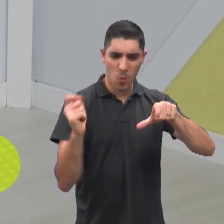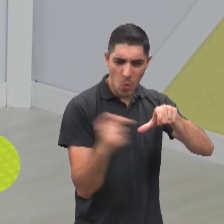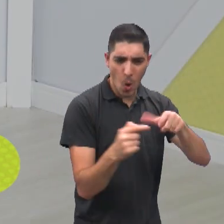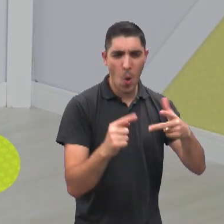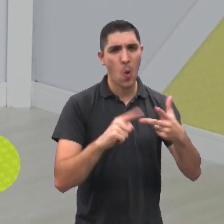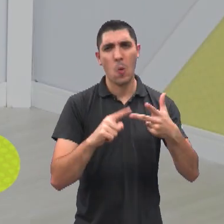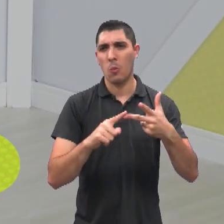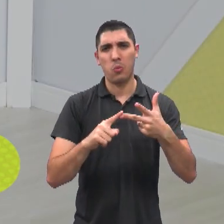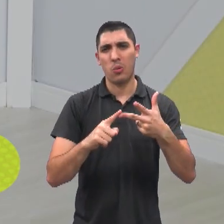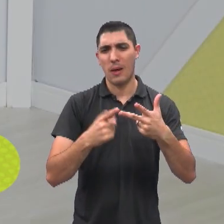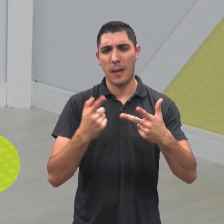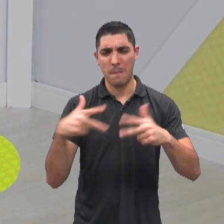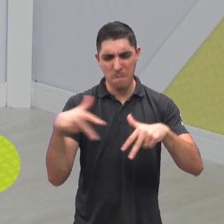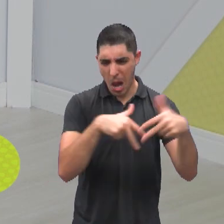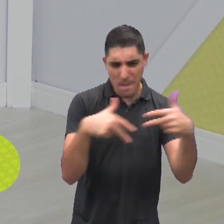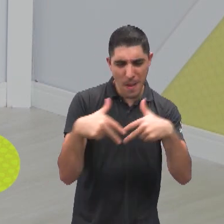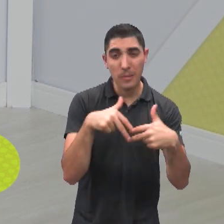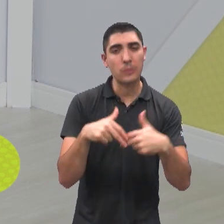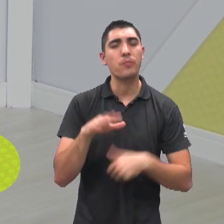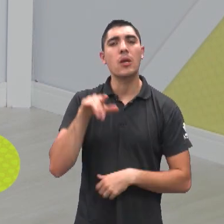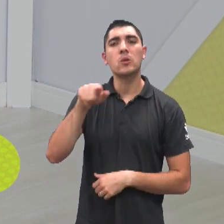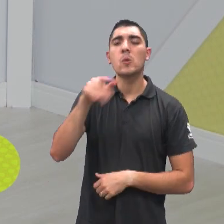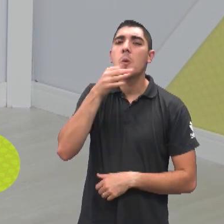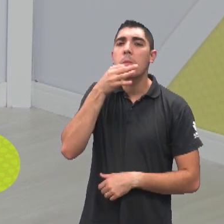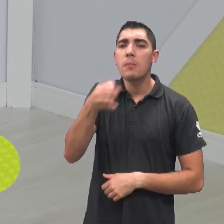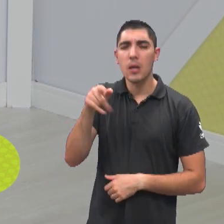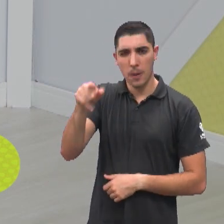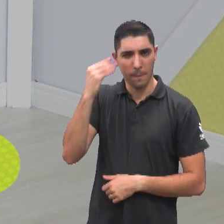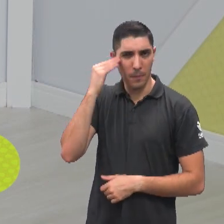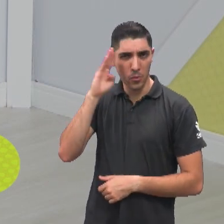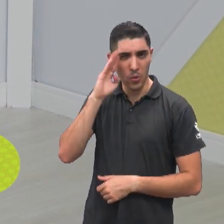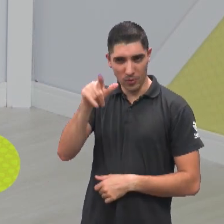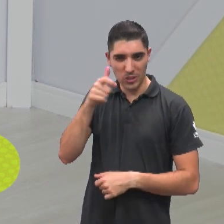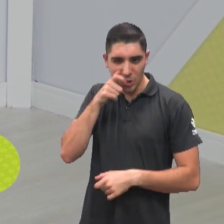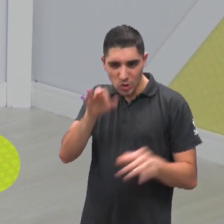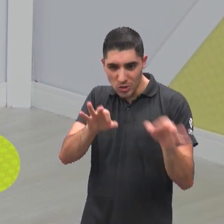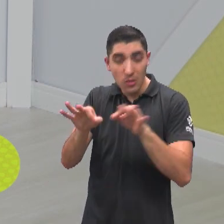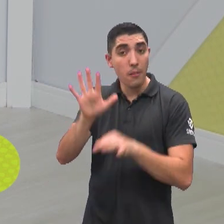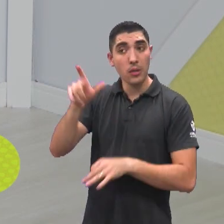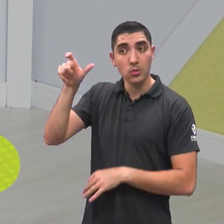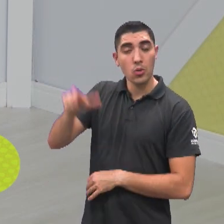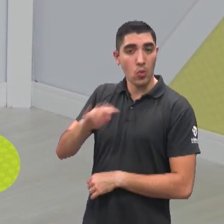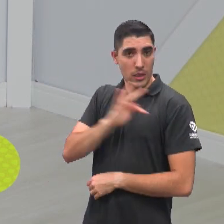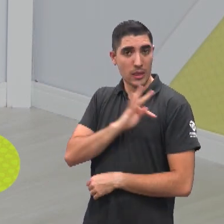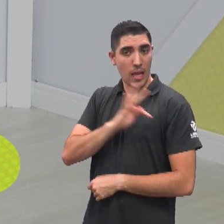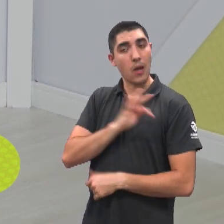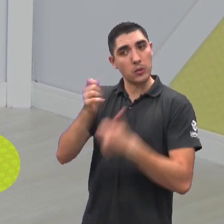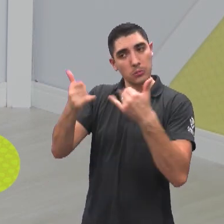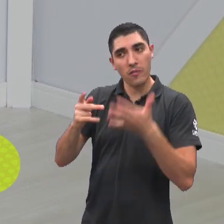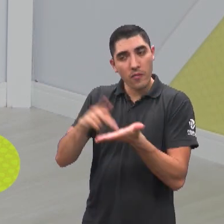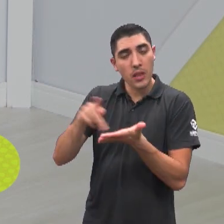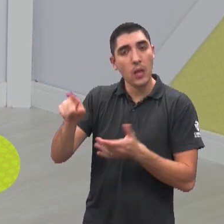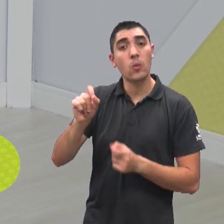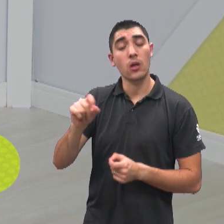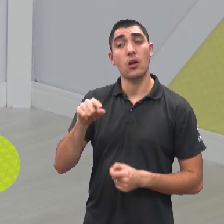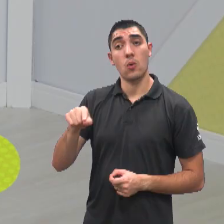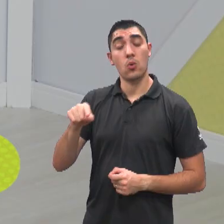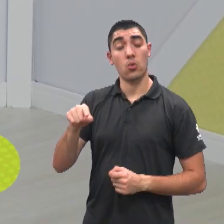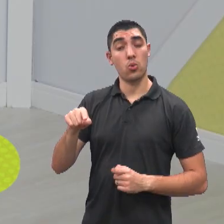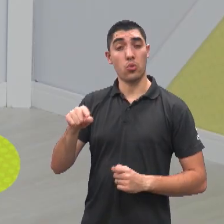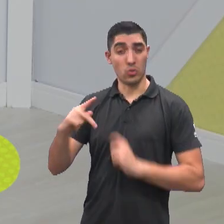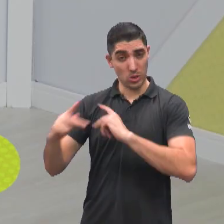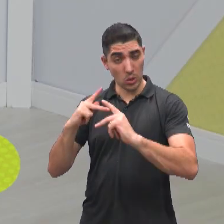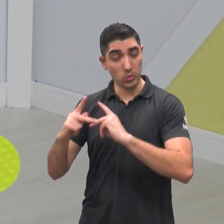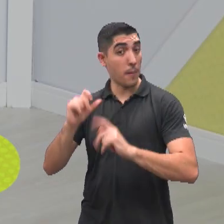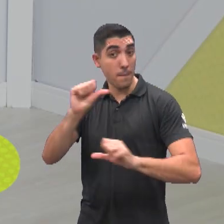eu acho que o que vale para esse jogo, você pode dizer melhor que você estava lá, é o que o Pichu falou, é a postura do time, né? Que vem de uma goleada para esse mesmo Corinthians. Eu